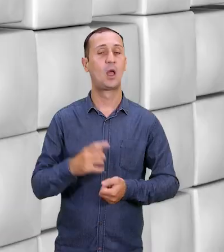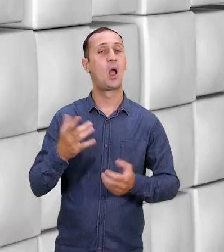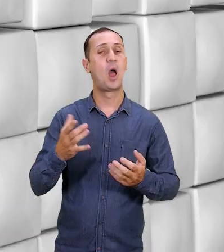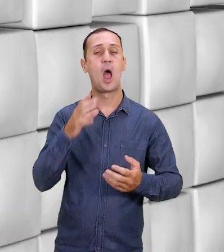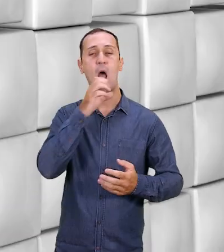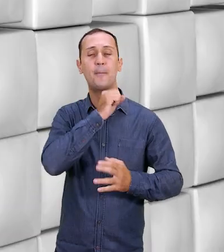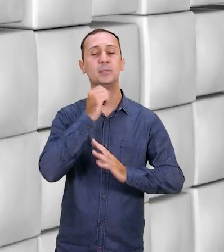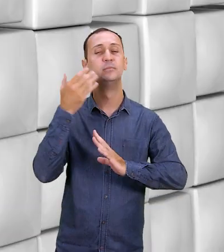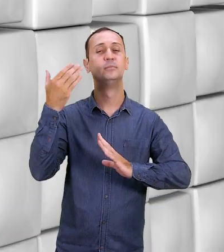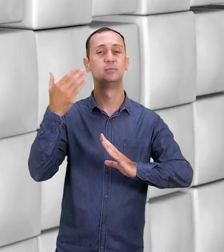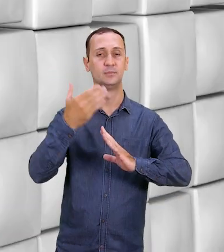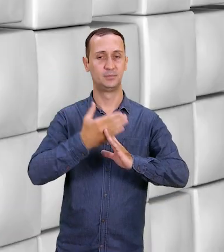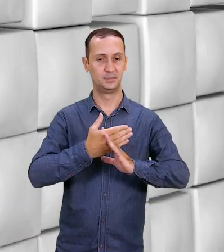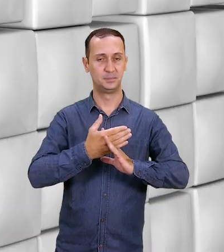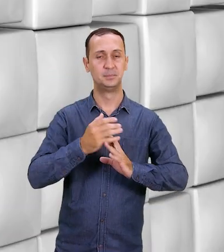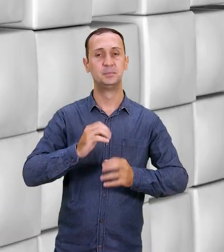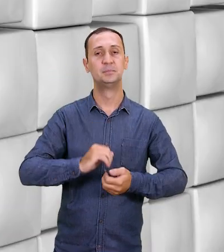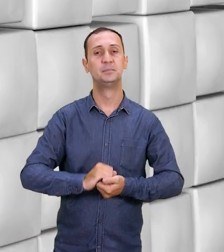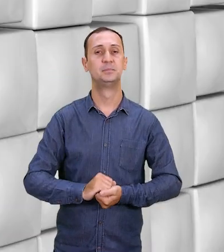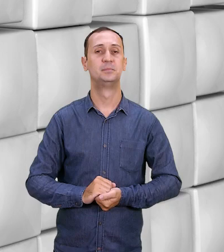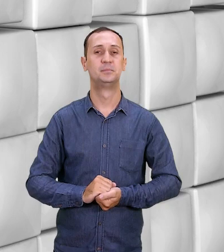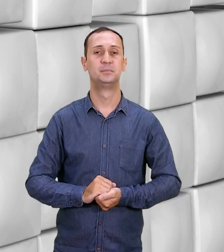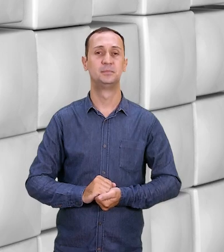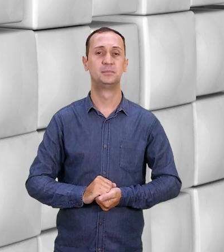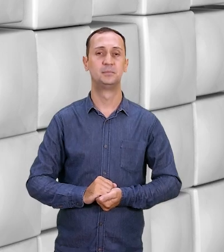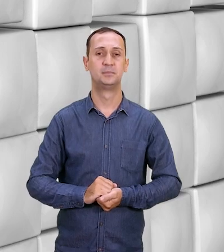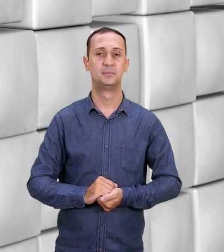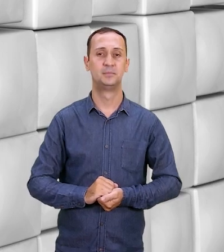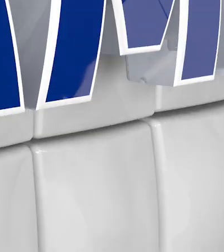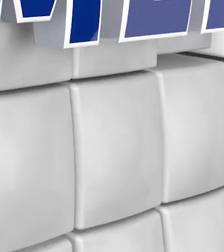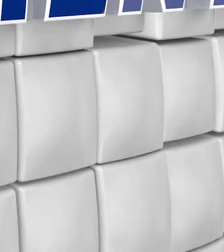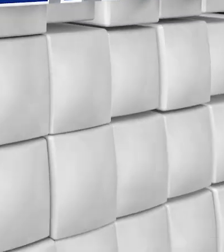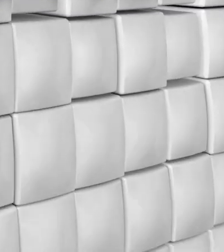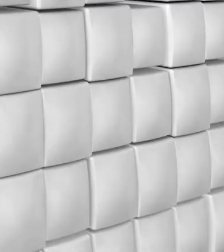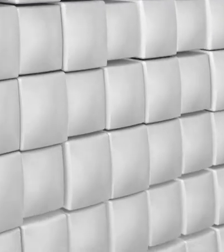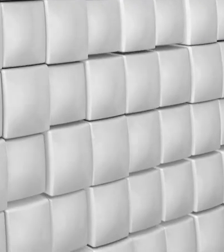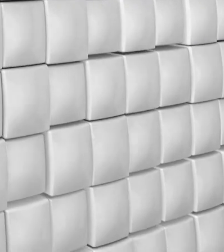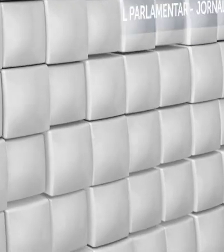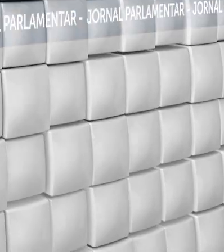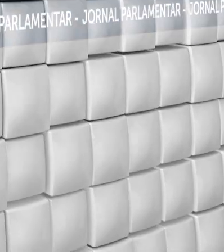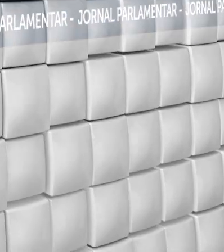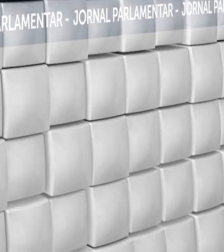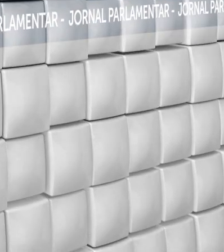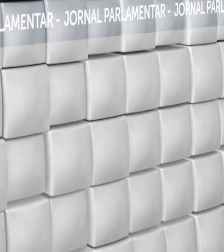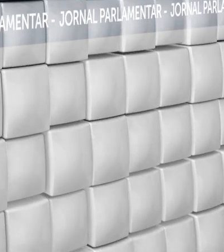jurídico. Seguimos para um breve intervalo e já voltamos.